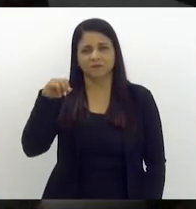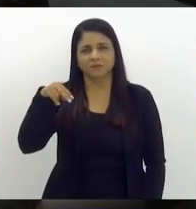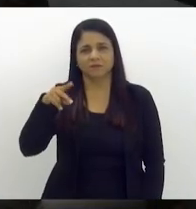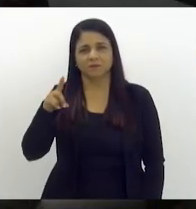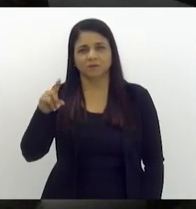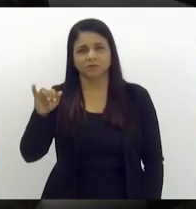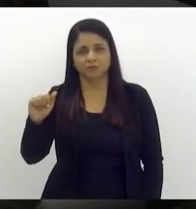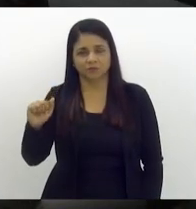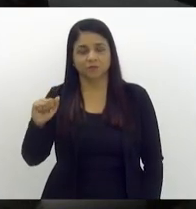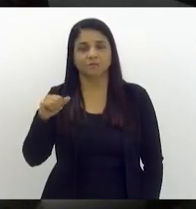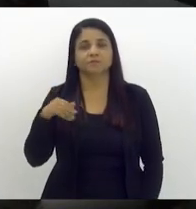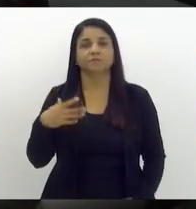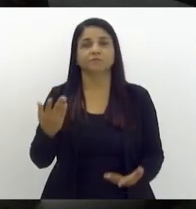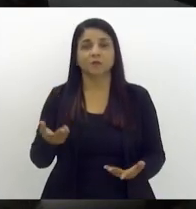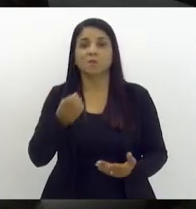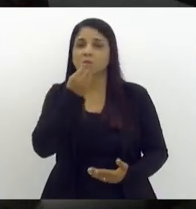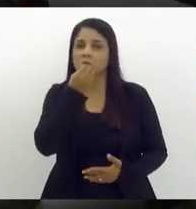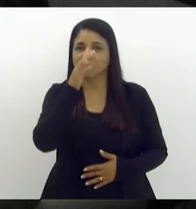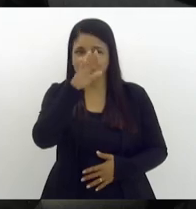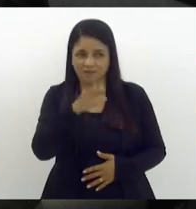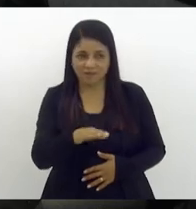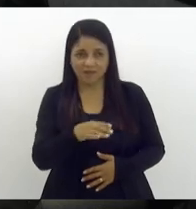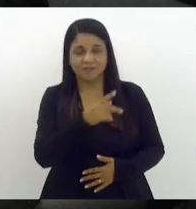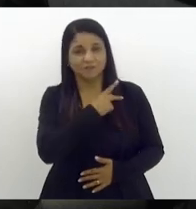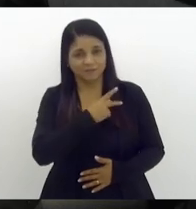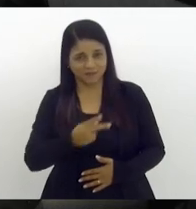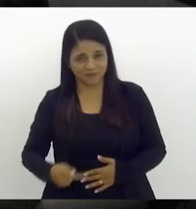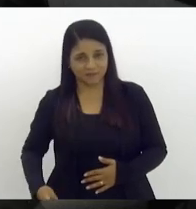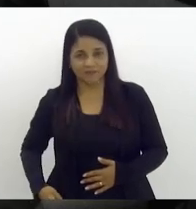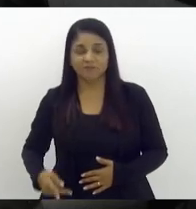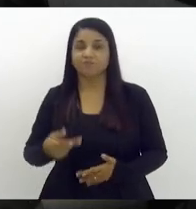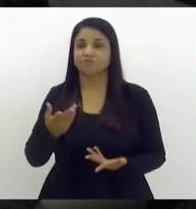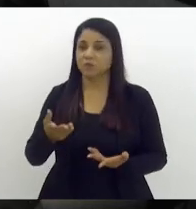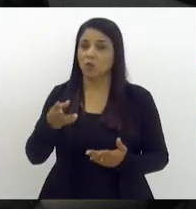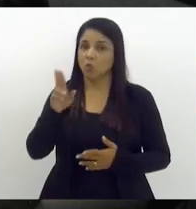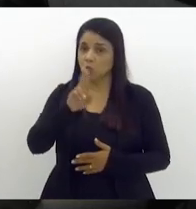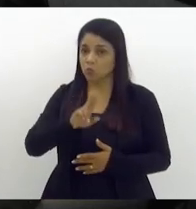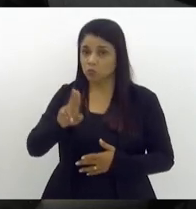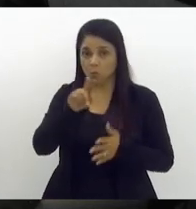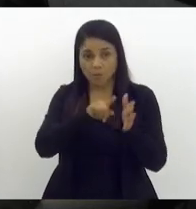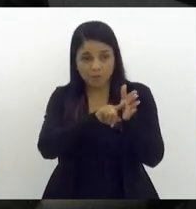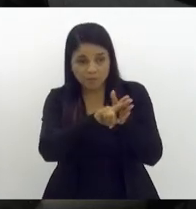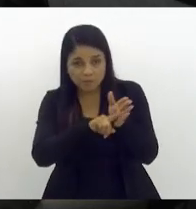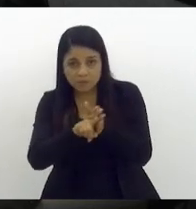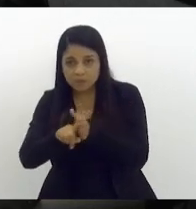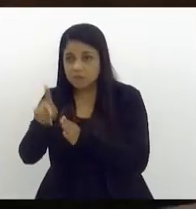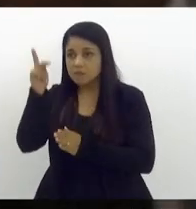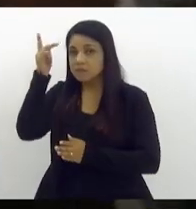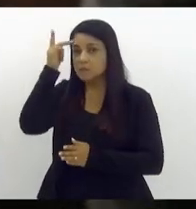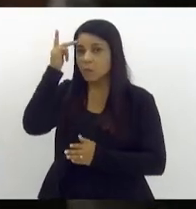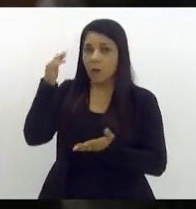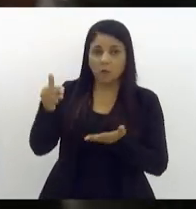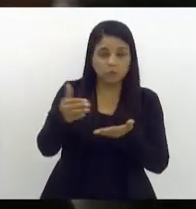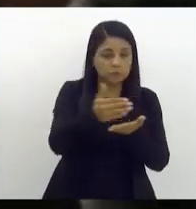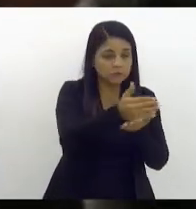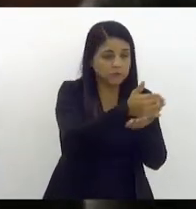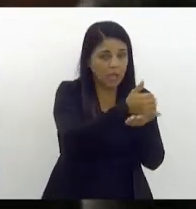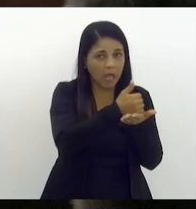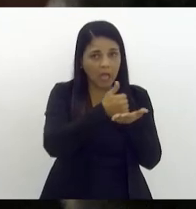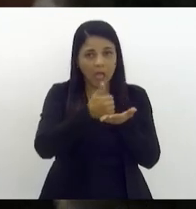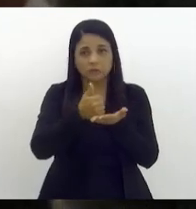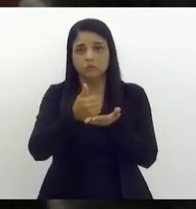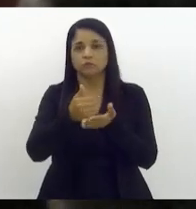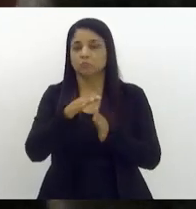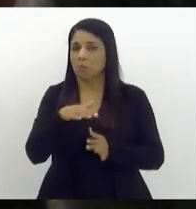Boa tarde, presidente. Muito se usou aqui que uma pesquisa com São Paulo foi feita e que dados foram ditos, né,